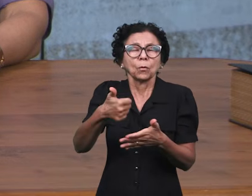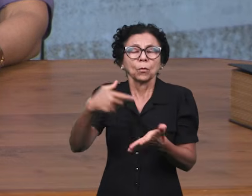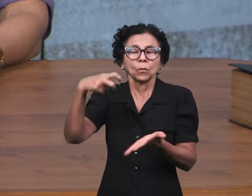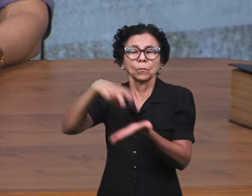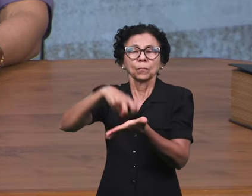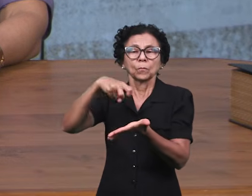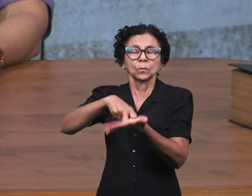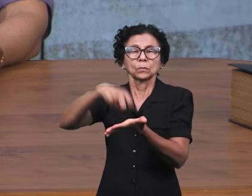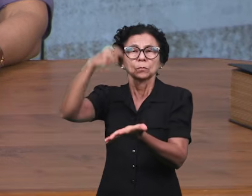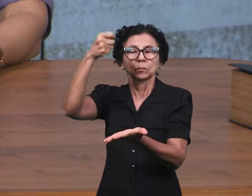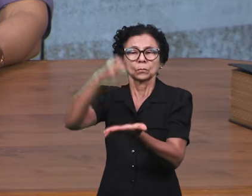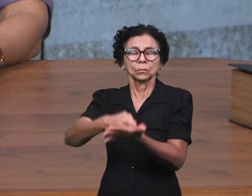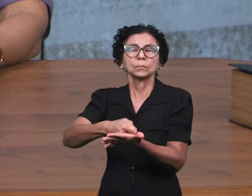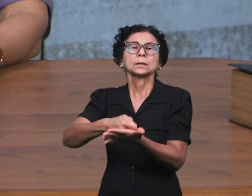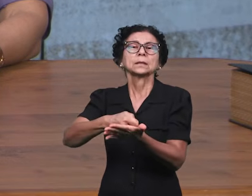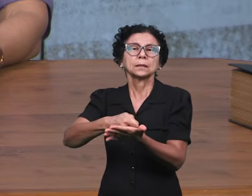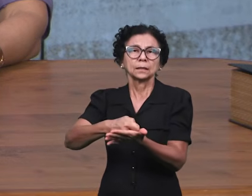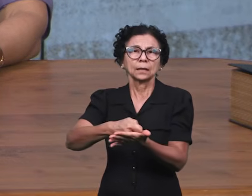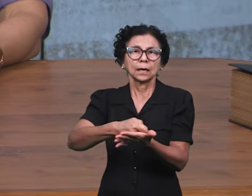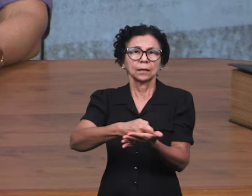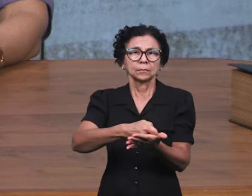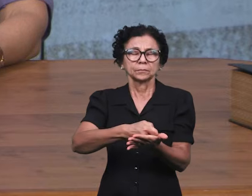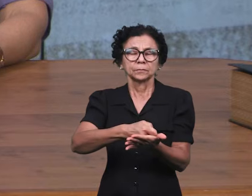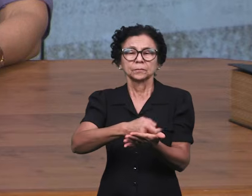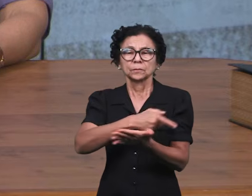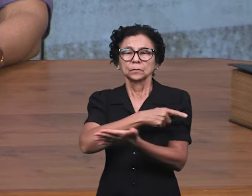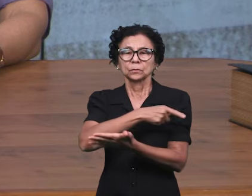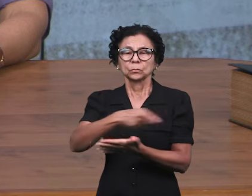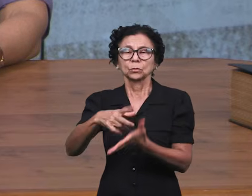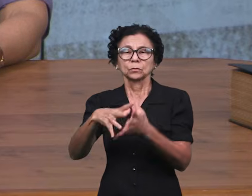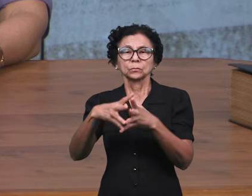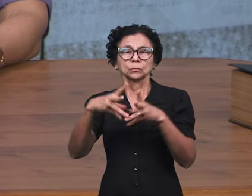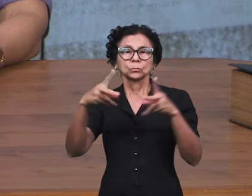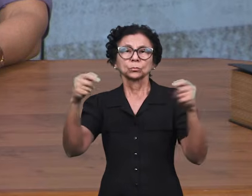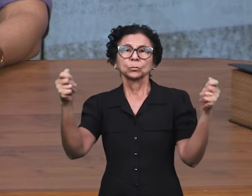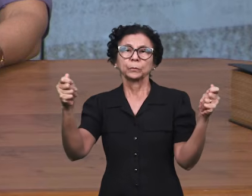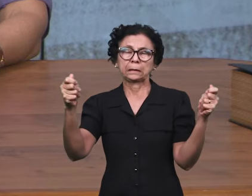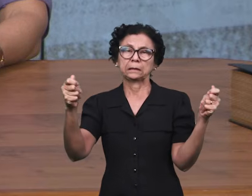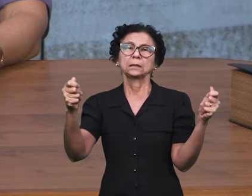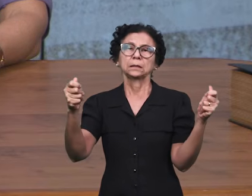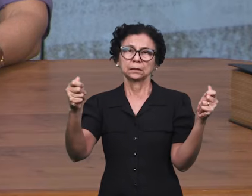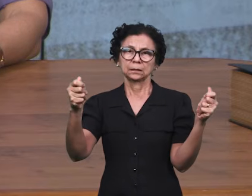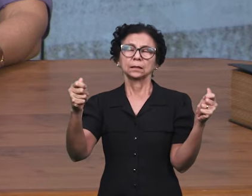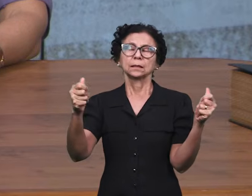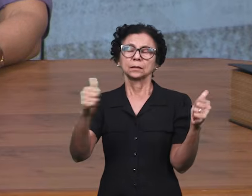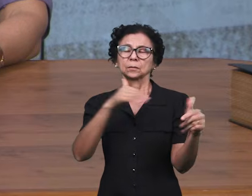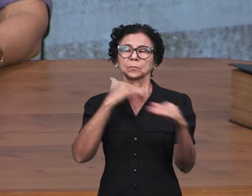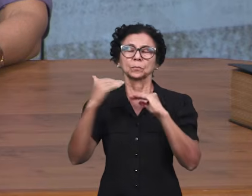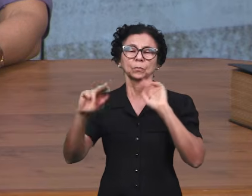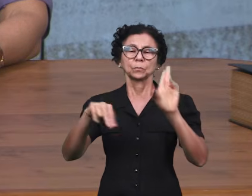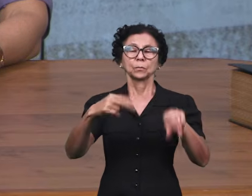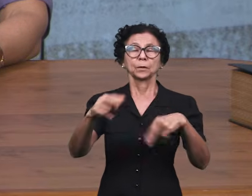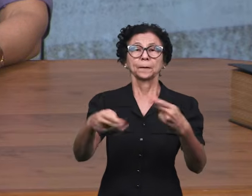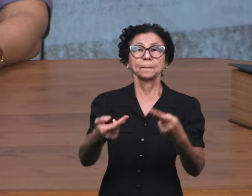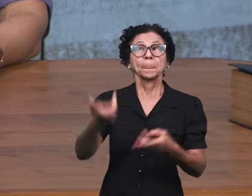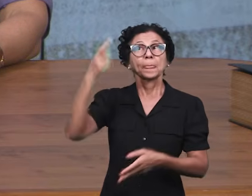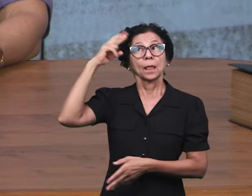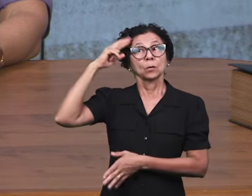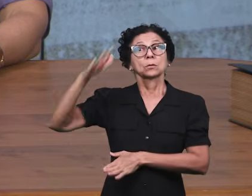e a minha ira para os consumir. Porque o Senhor dos